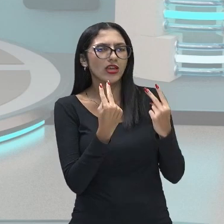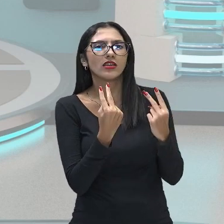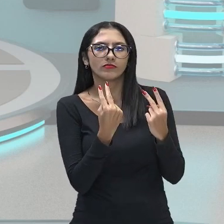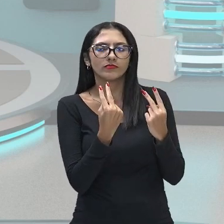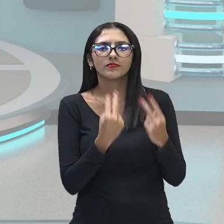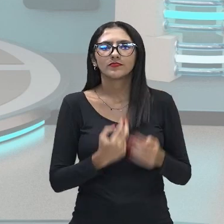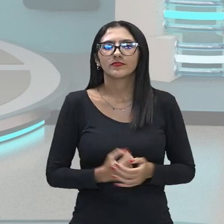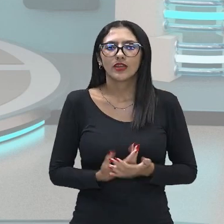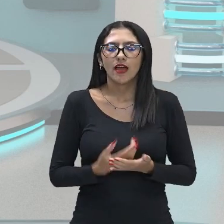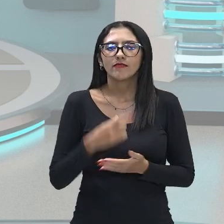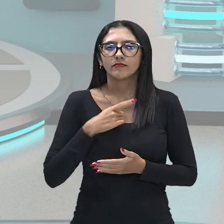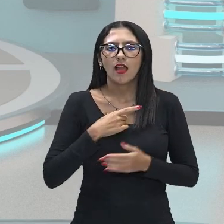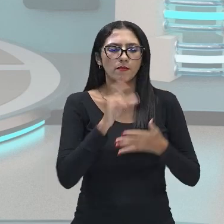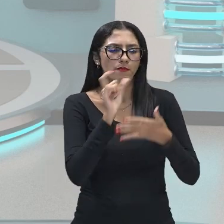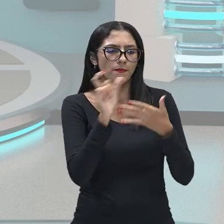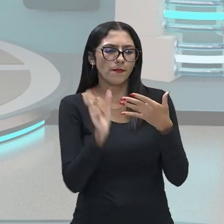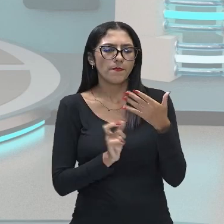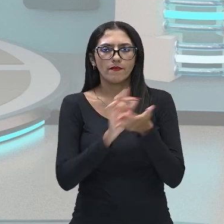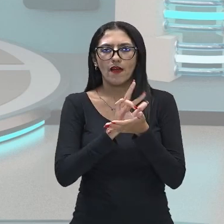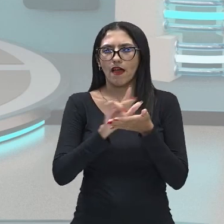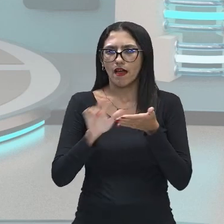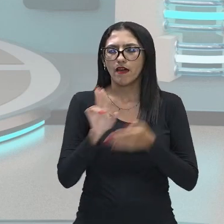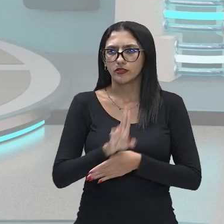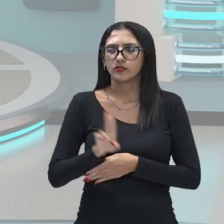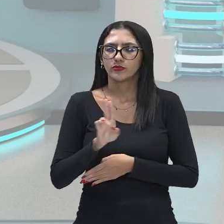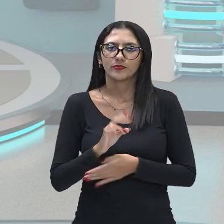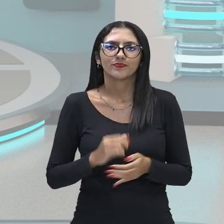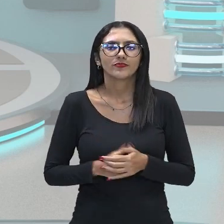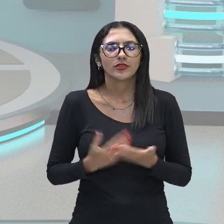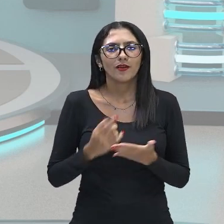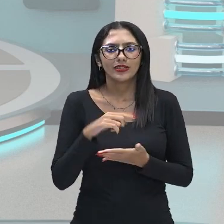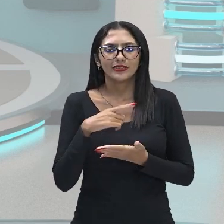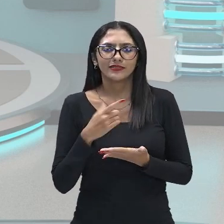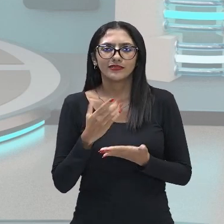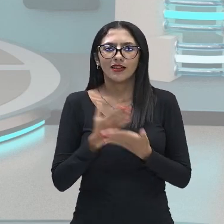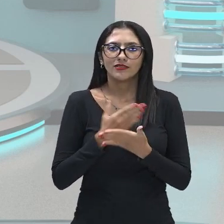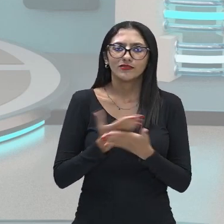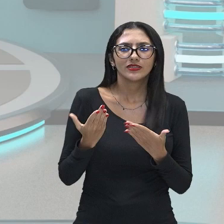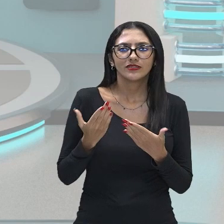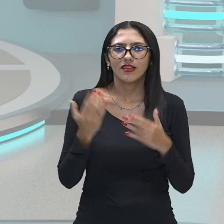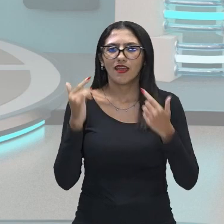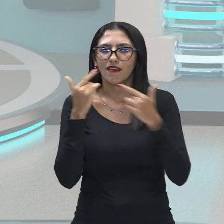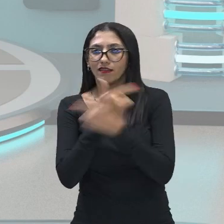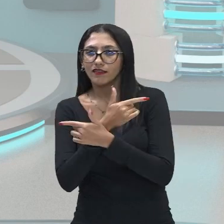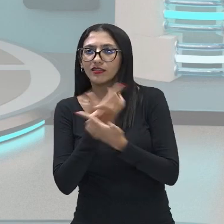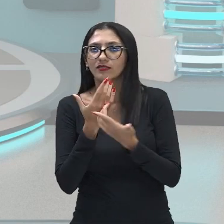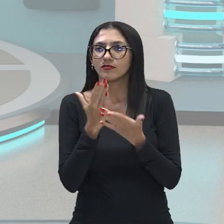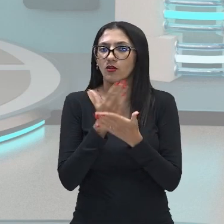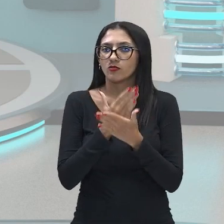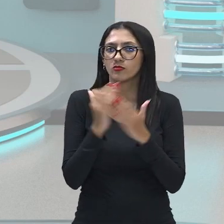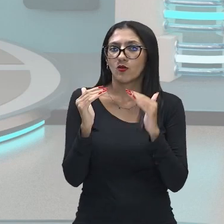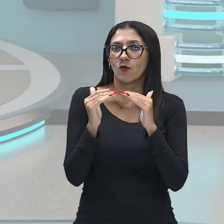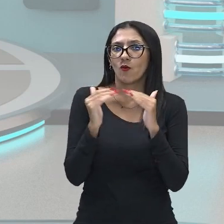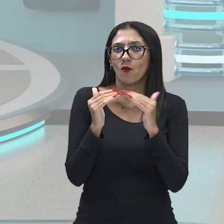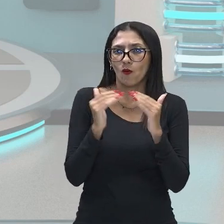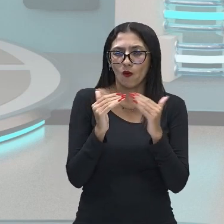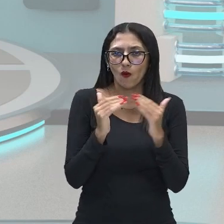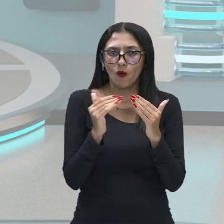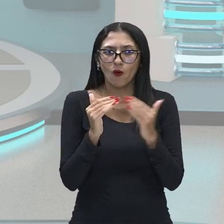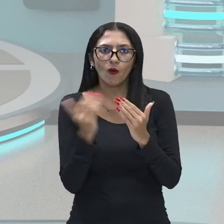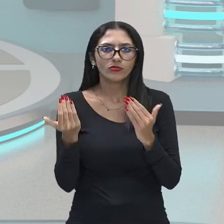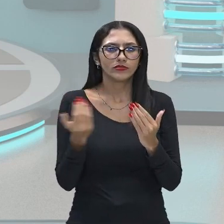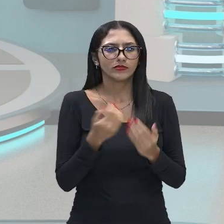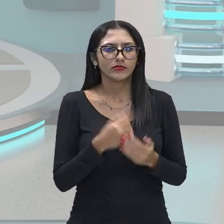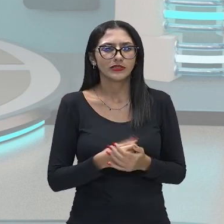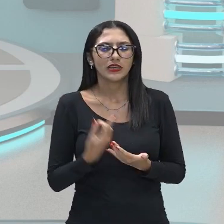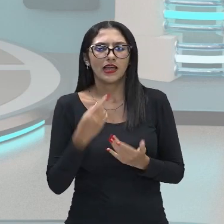dando essas nomenclaturas é uma atitude que às vezes as pessoas riem às vezes concordam mas a em muitos casos as pessoas